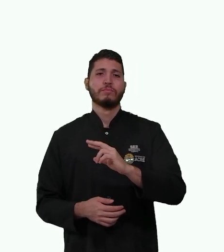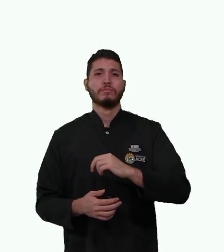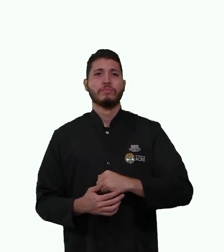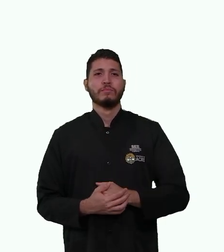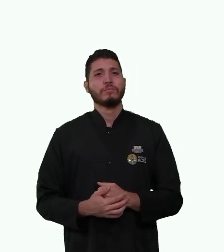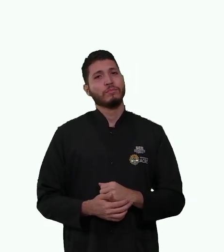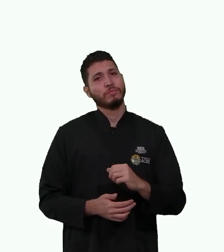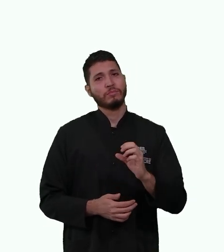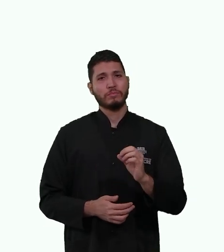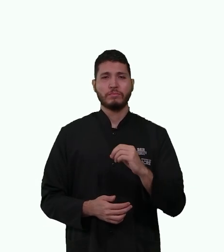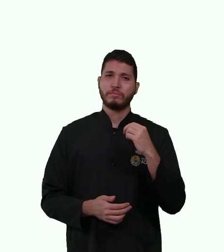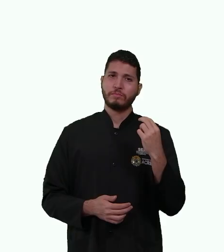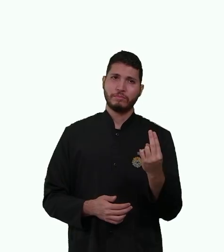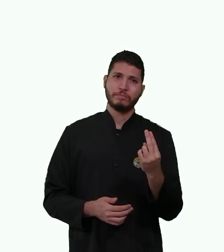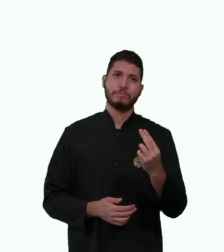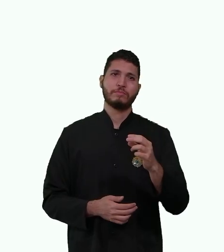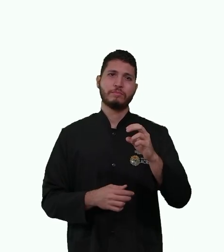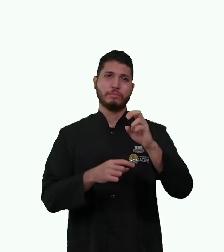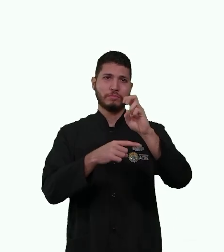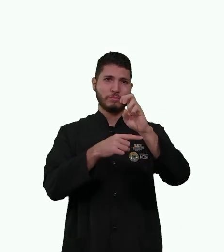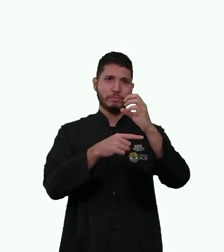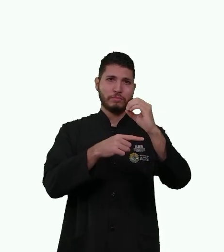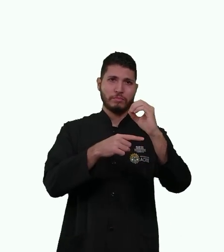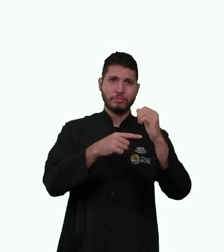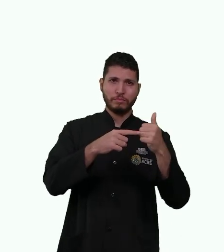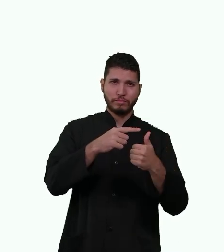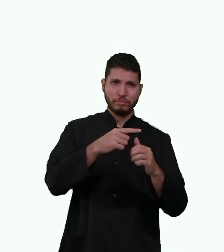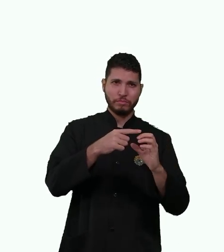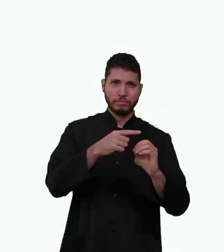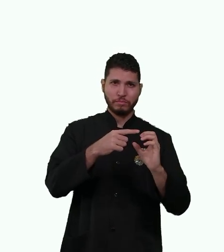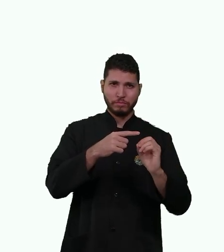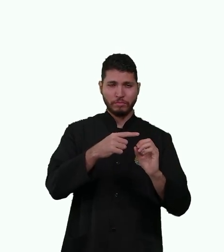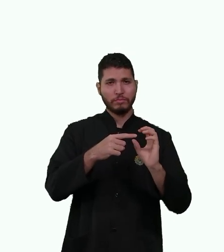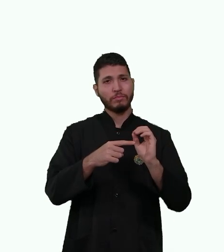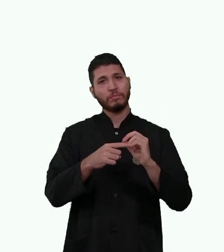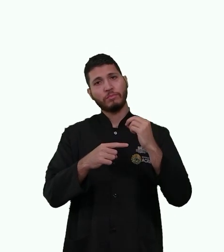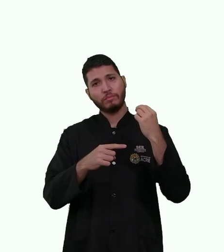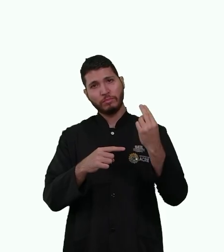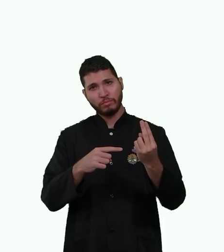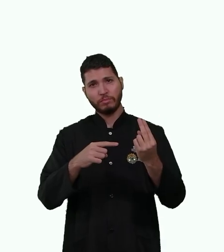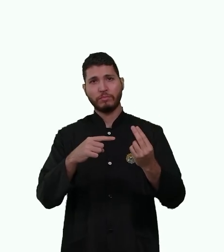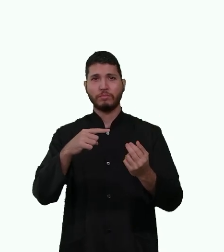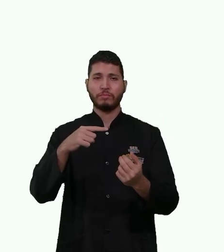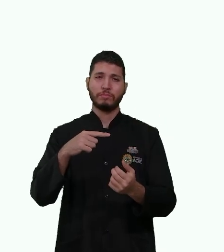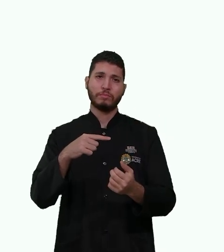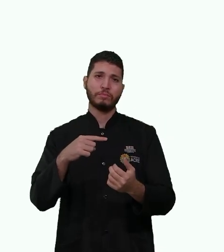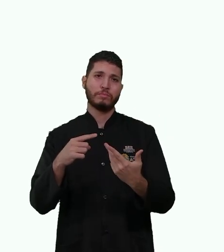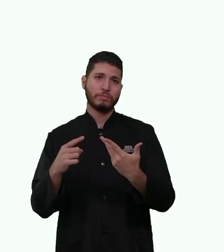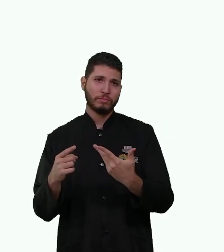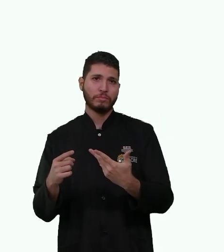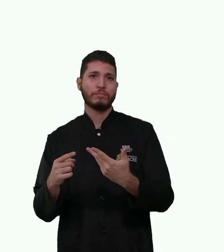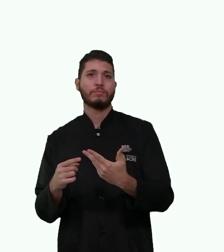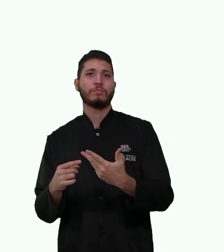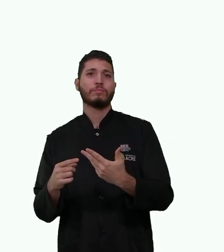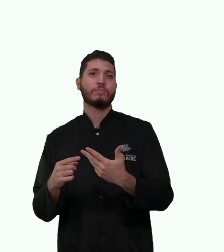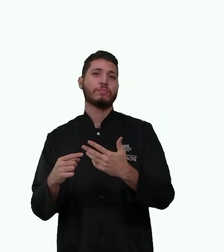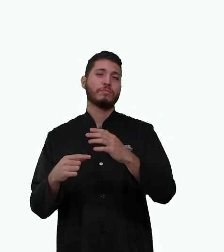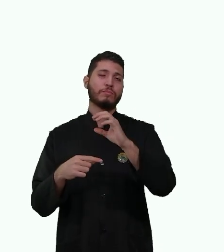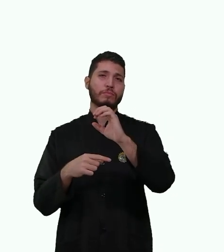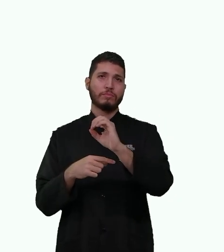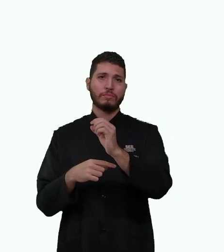ser representado em fração, que é 50 sobre 100, ou ainda em decimal, que é 0,5,